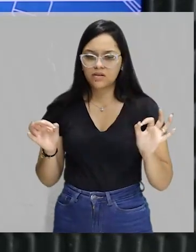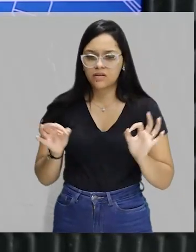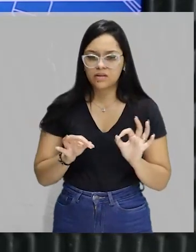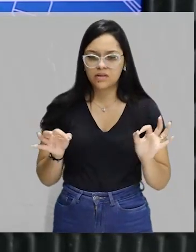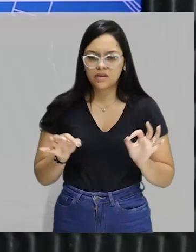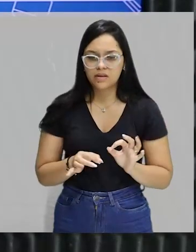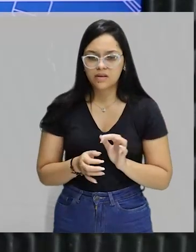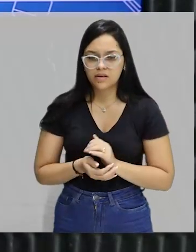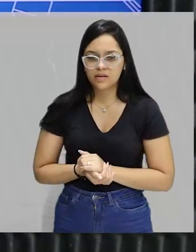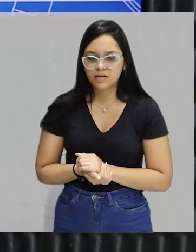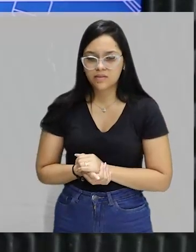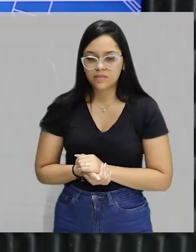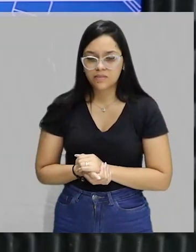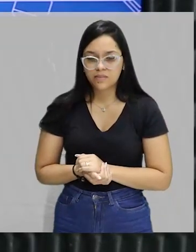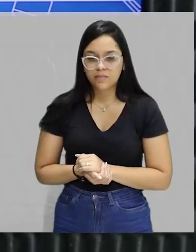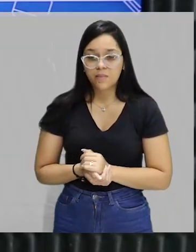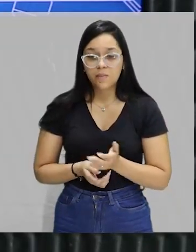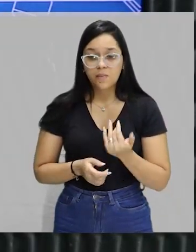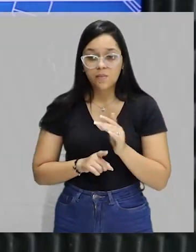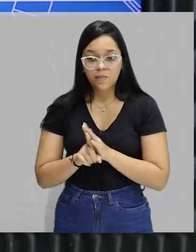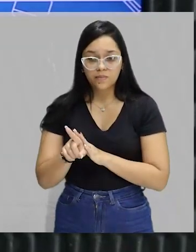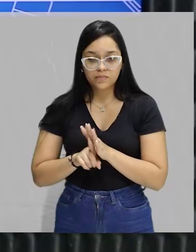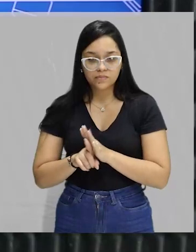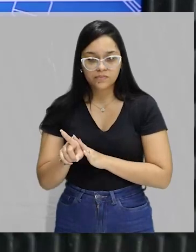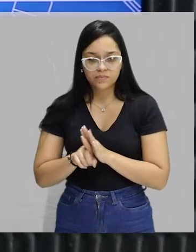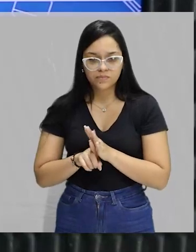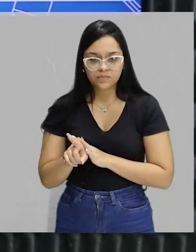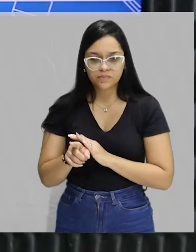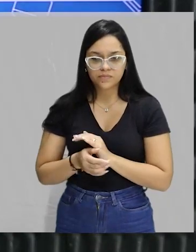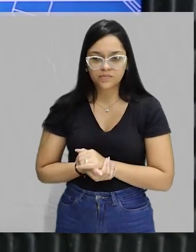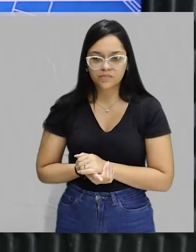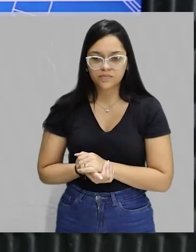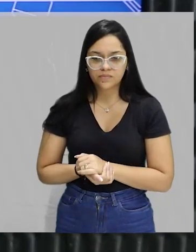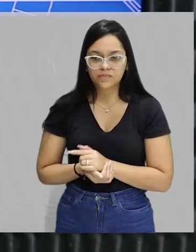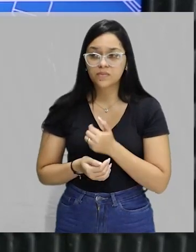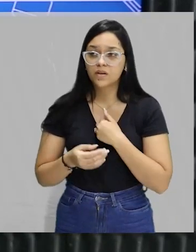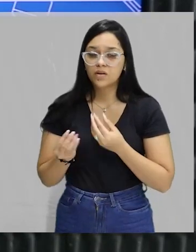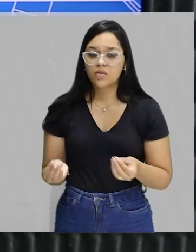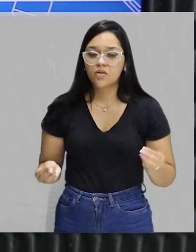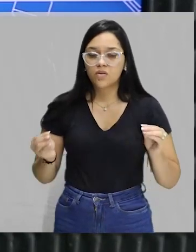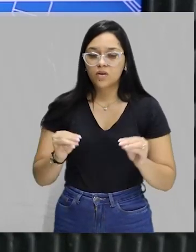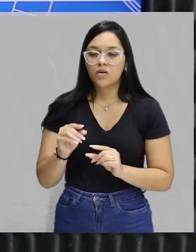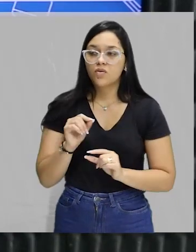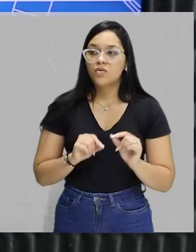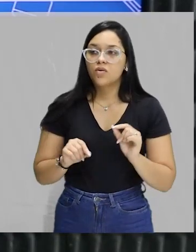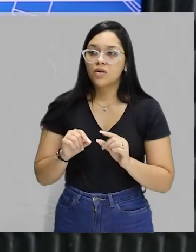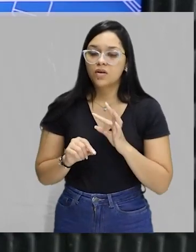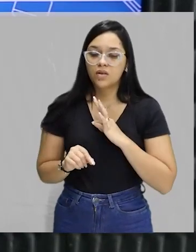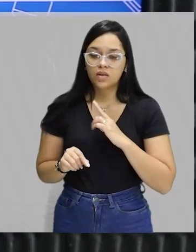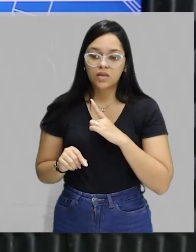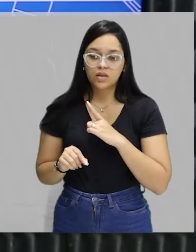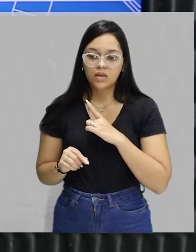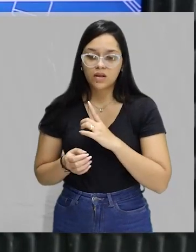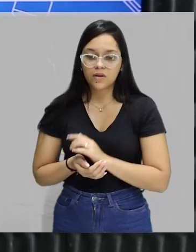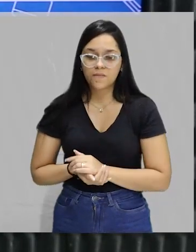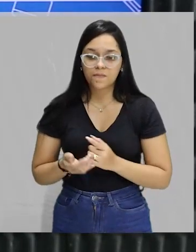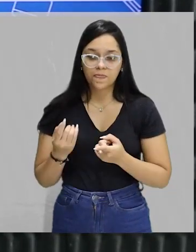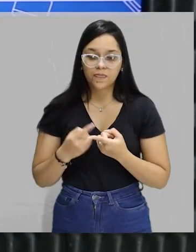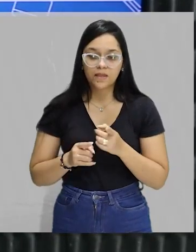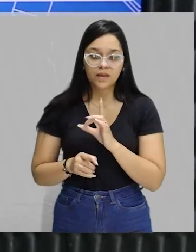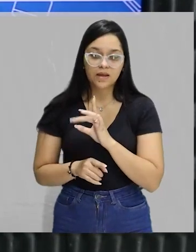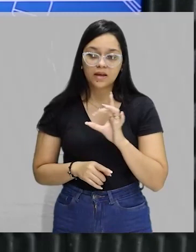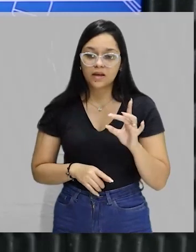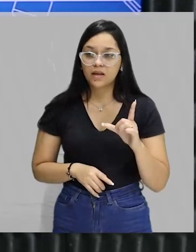eu não entendo o que eu disse, vamos pesquisar. Eu coloquei aqui embaixo um tanque de guerra. Por quê? Porque cada